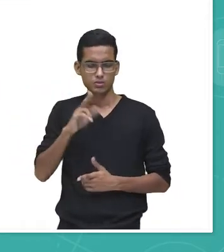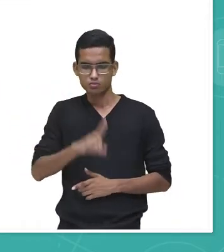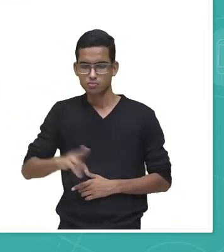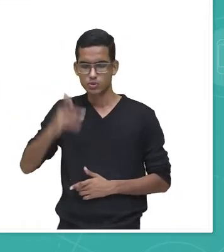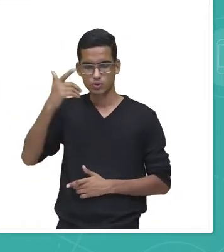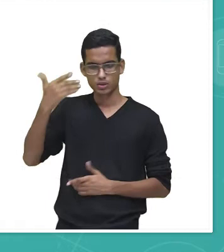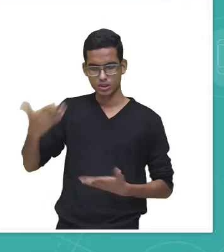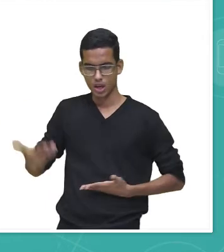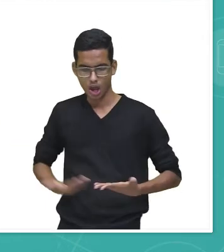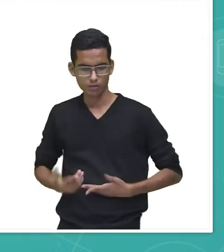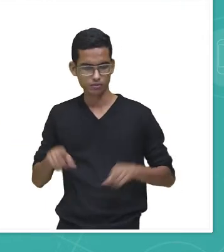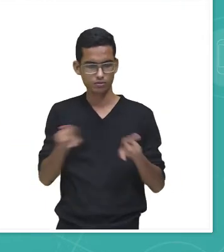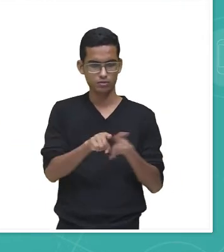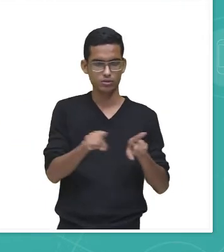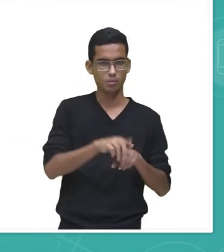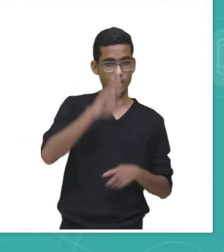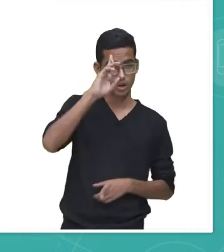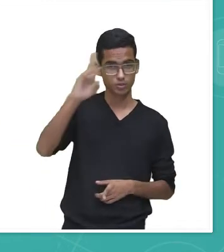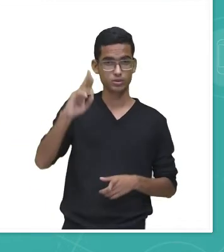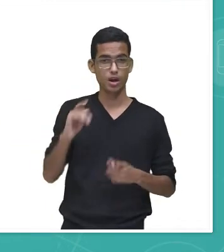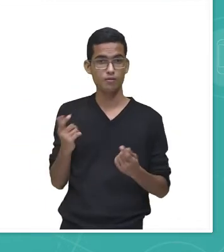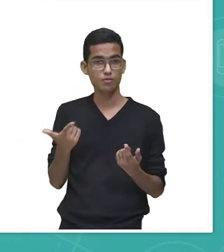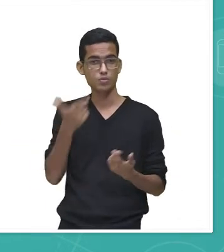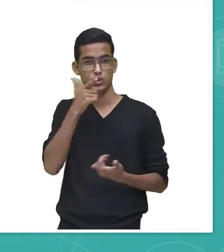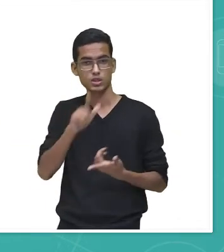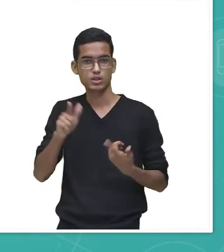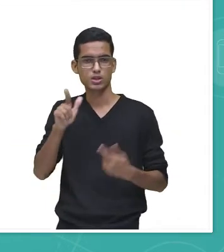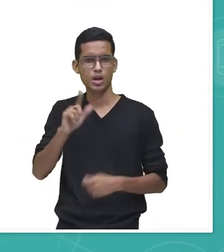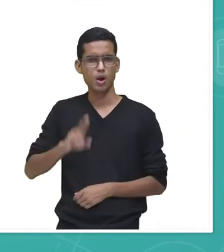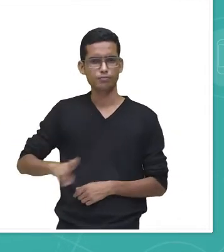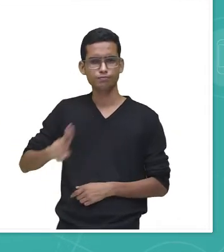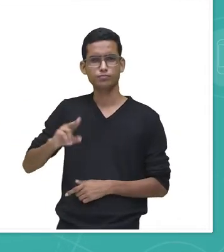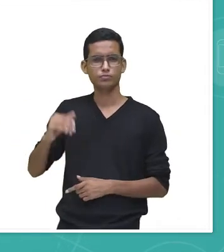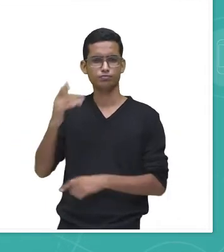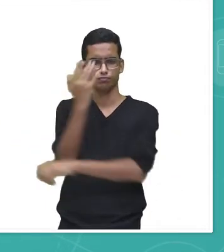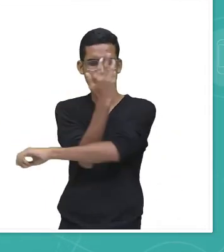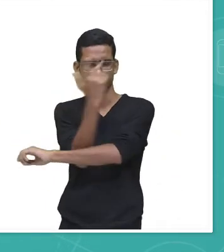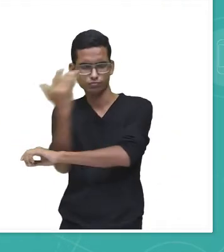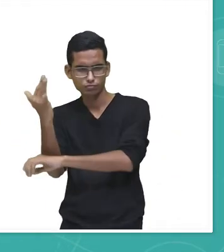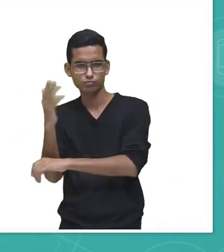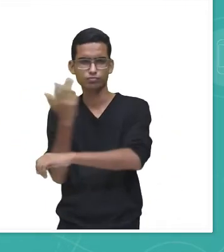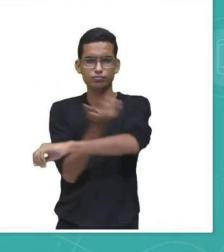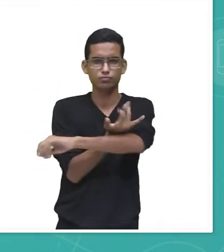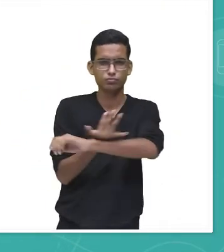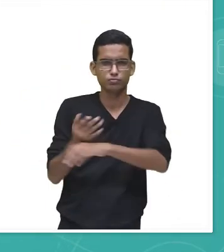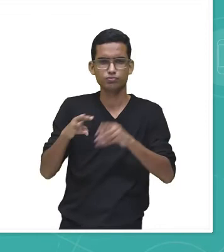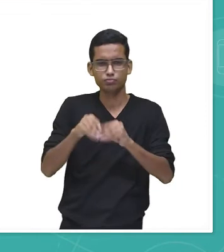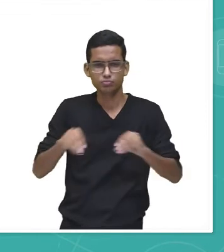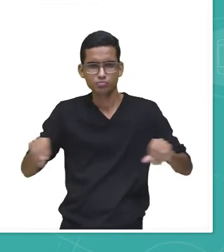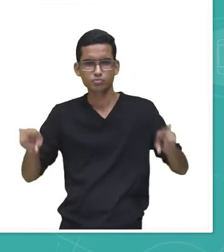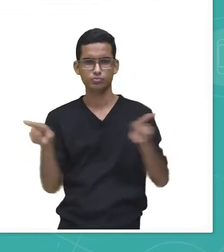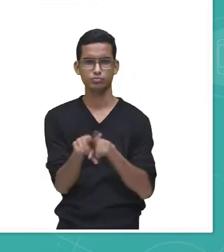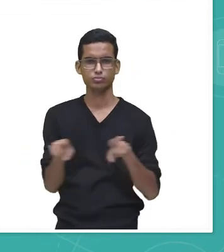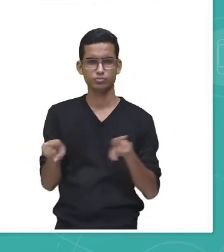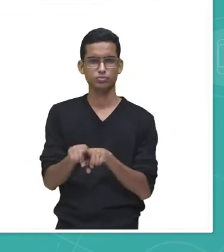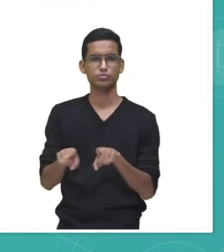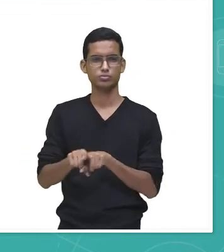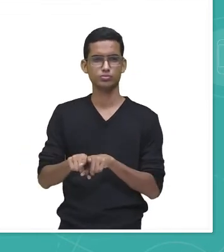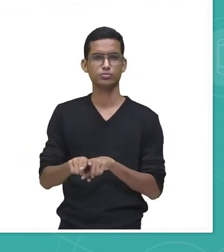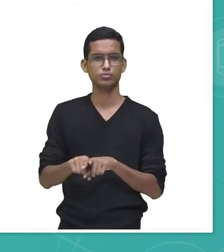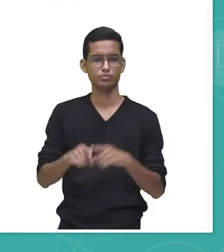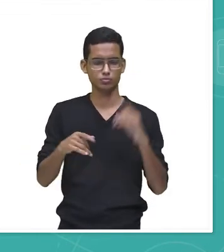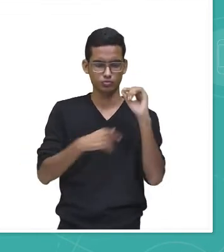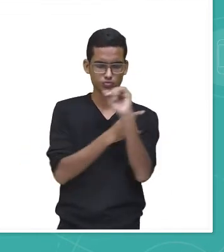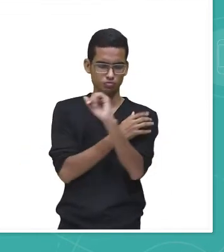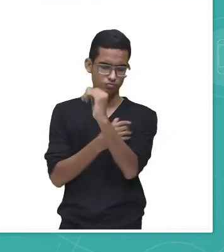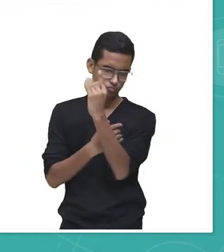pântanos, então ali tinha um manso comum. Mas vocês observam que a terra mesmo fértil para a plantação